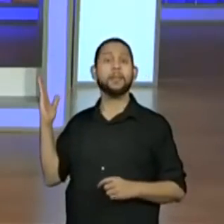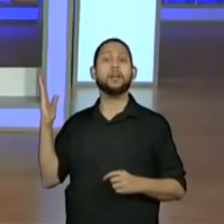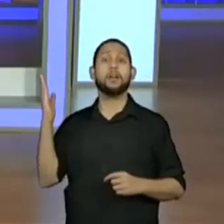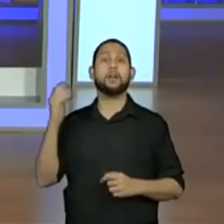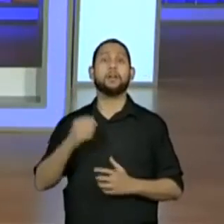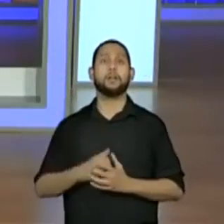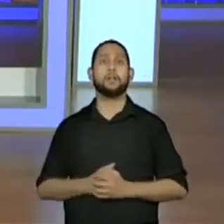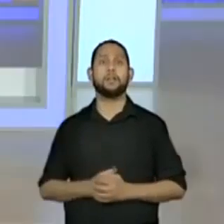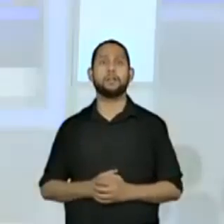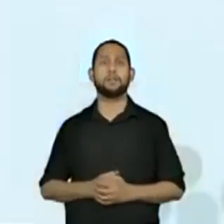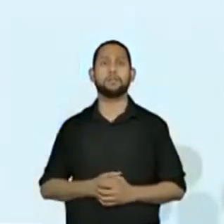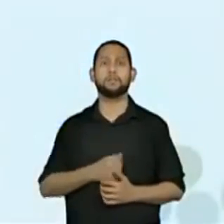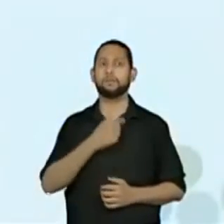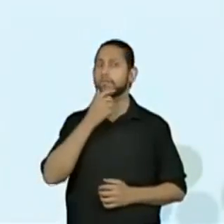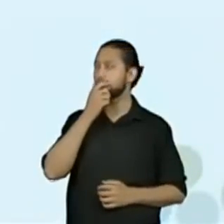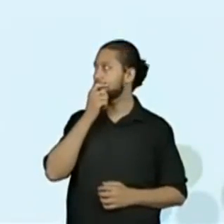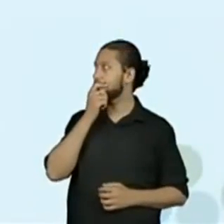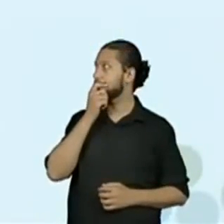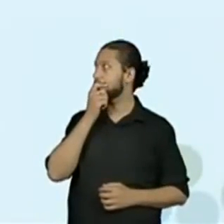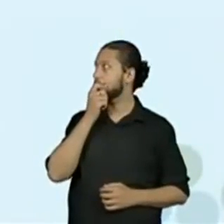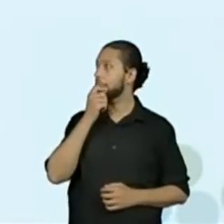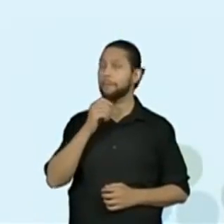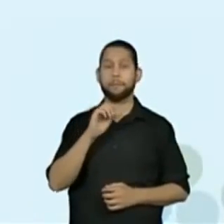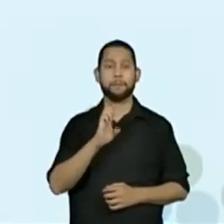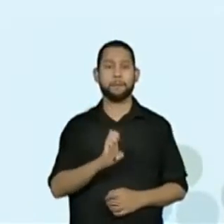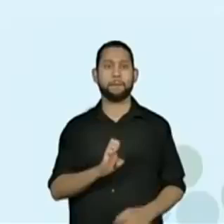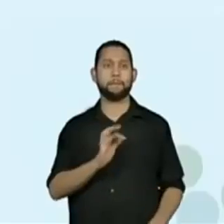currículo Paulista que é a seguinte